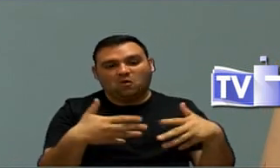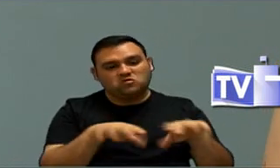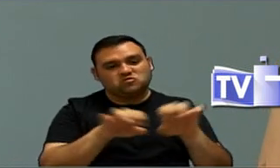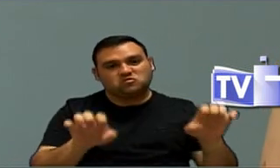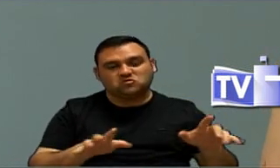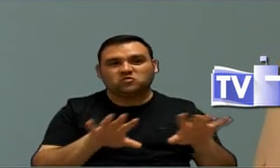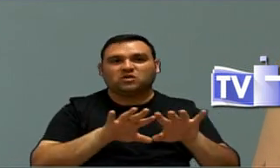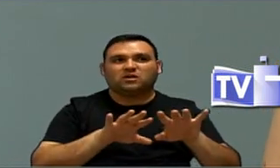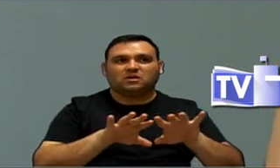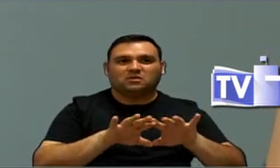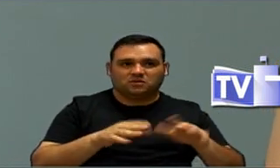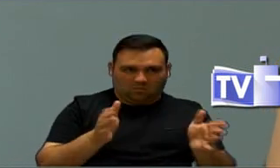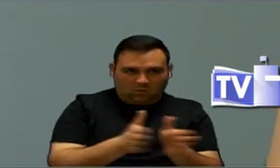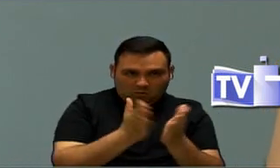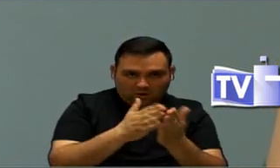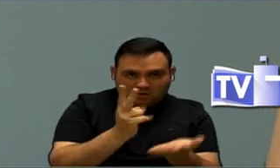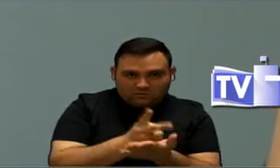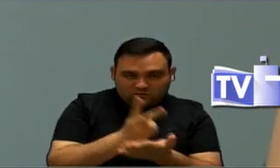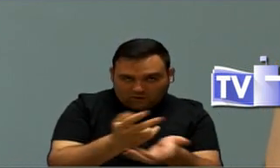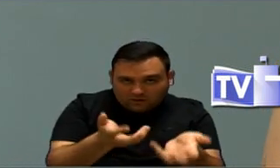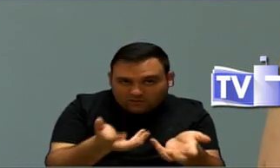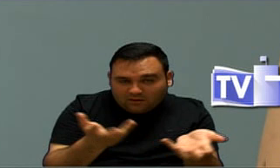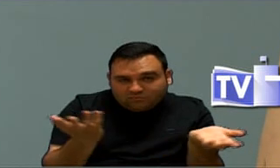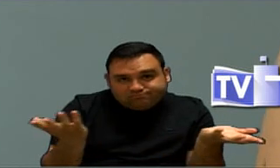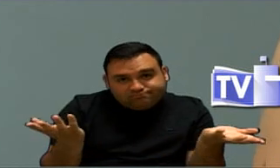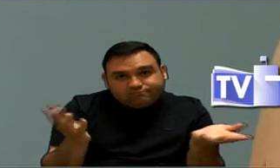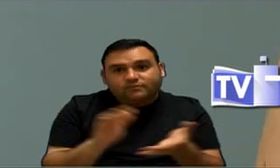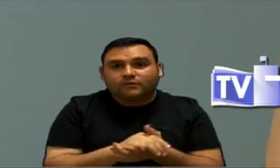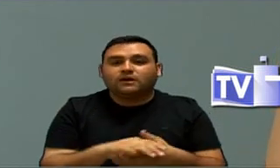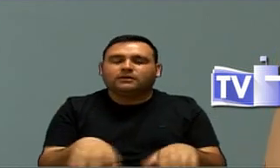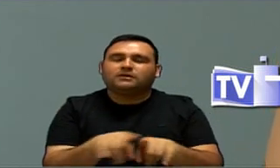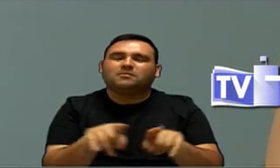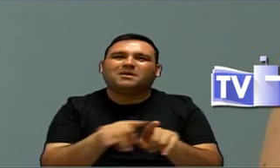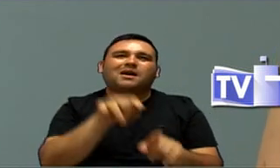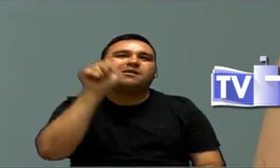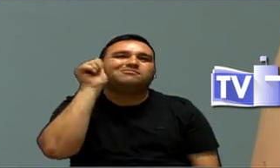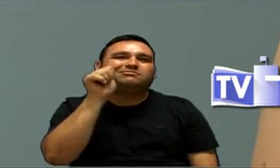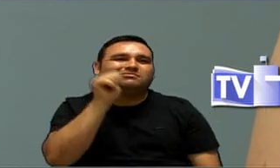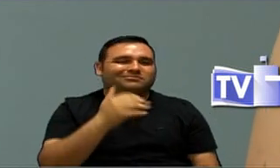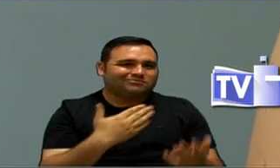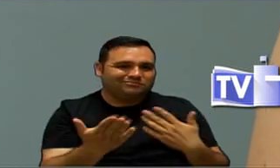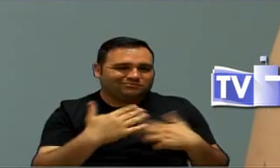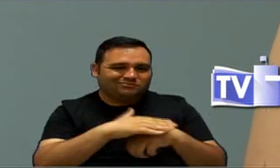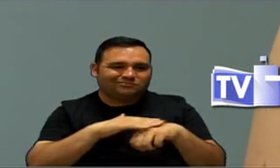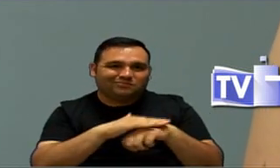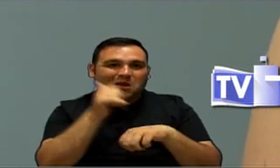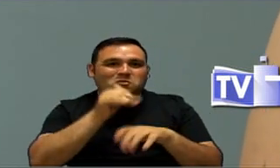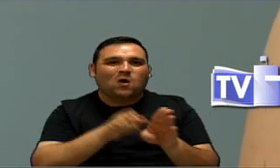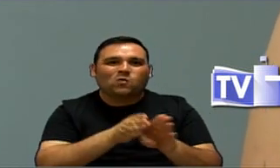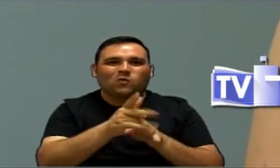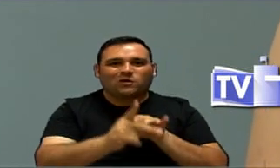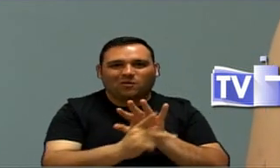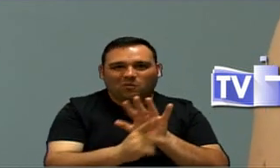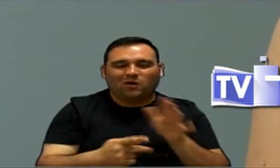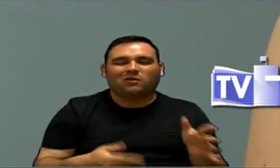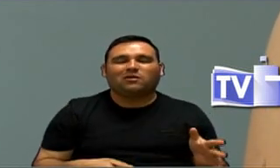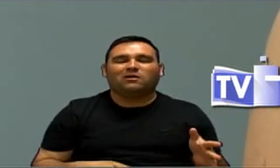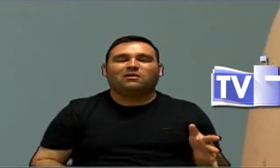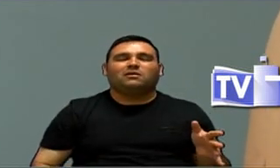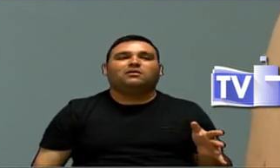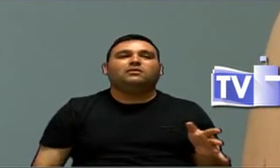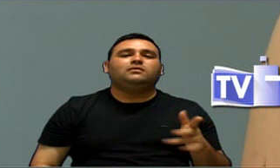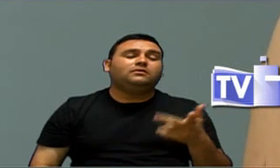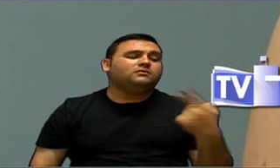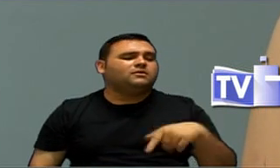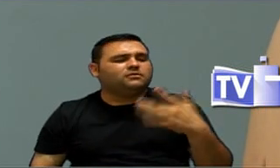manter a desigualdade? Você quer manter a pobreza? Não é? E quando as garotas conversaram comigo, as meninas do conselho,